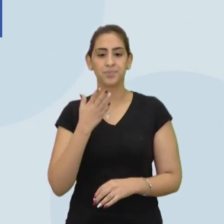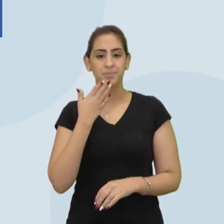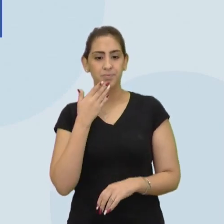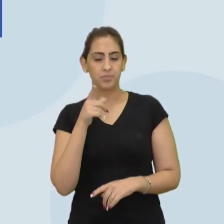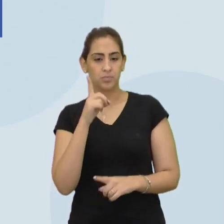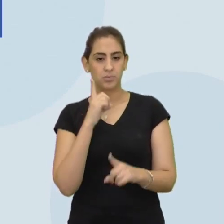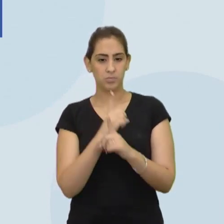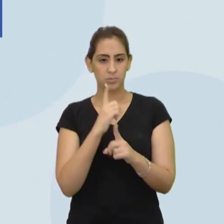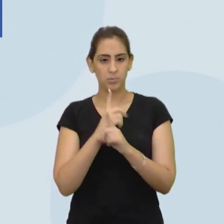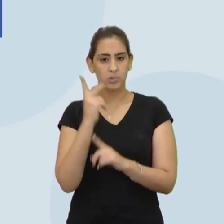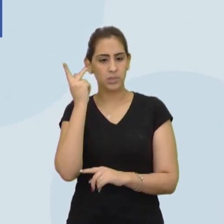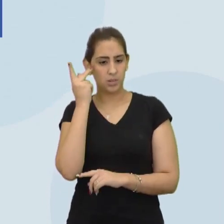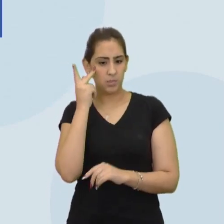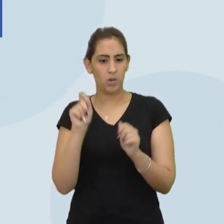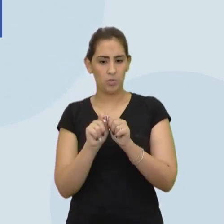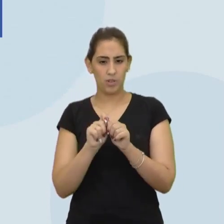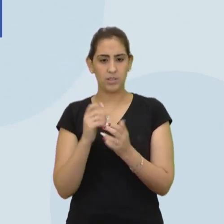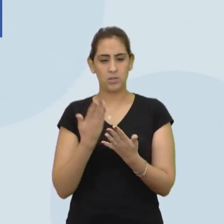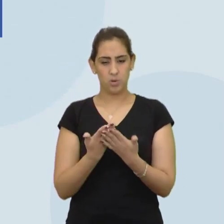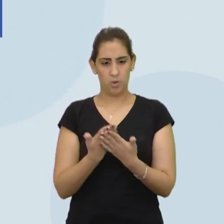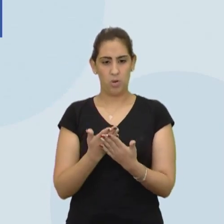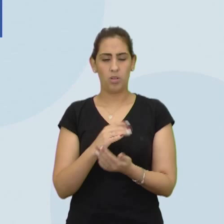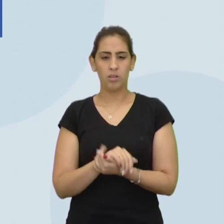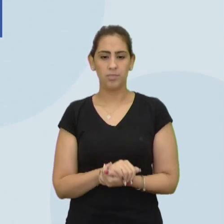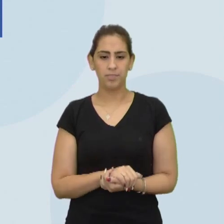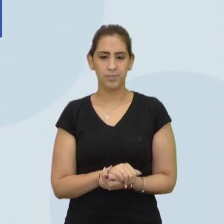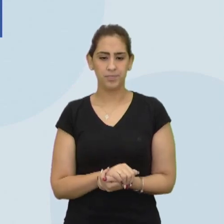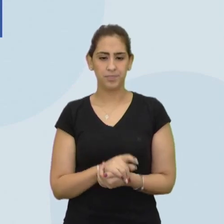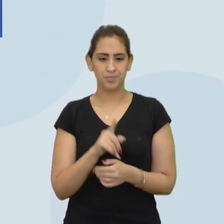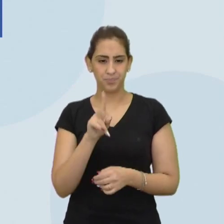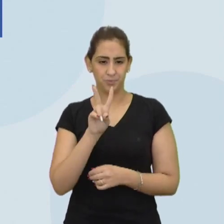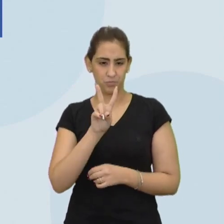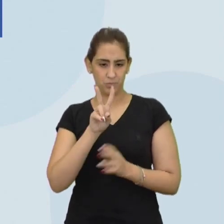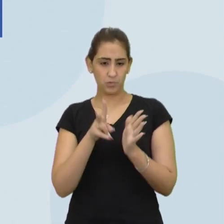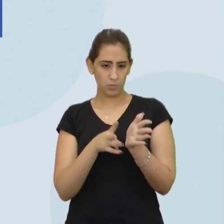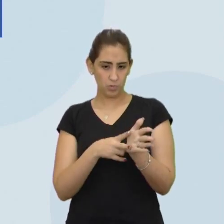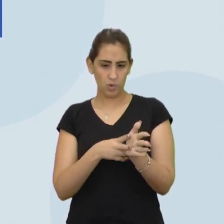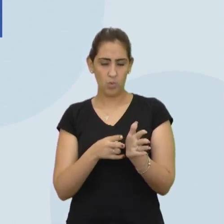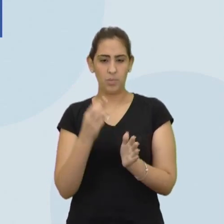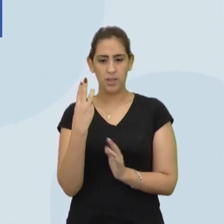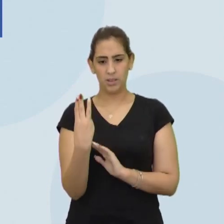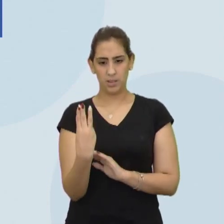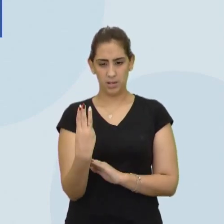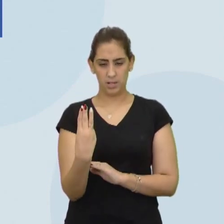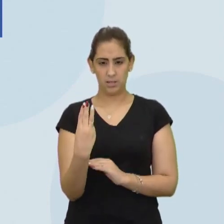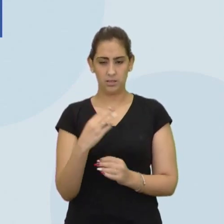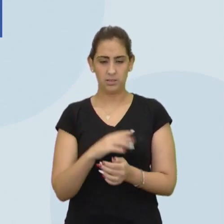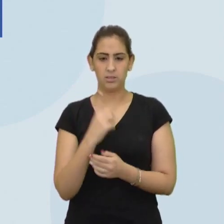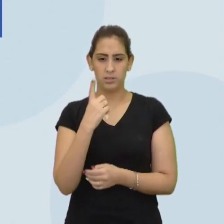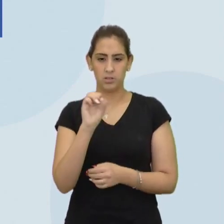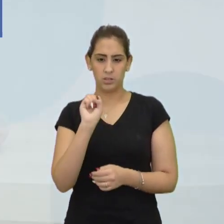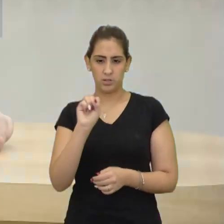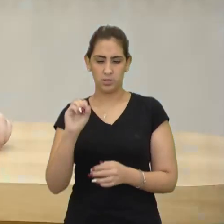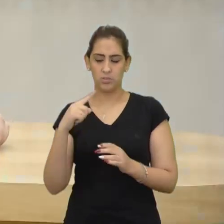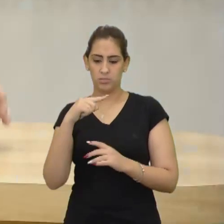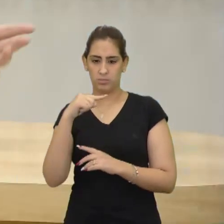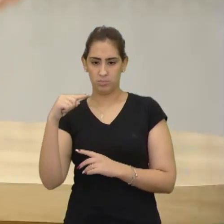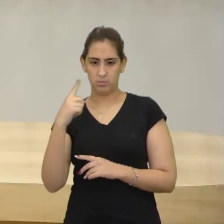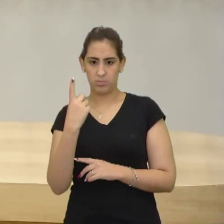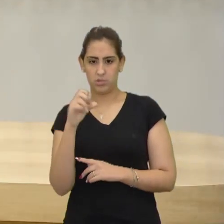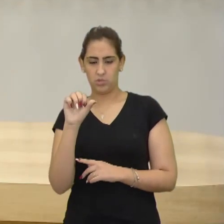encontrar no São Paulo Faz Escola, lá no volume 3, entre as páginas 188 e